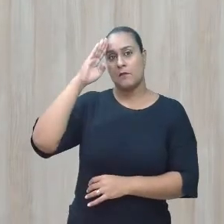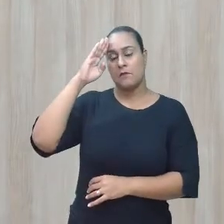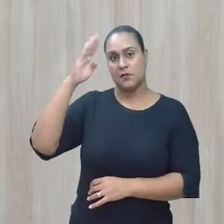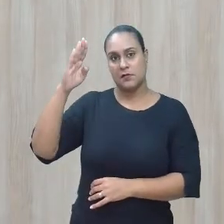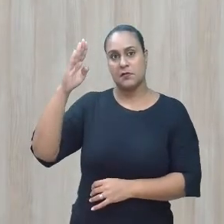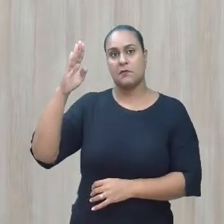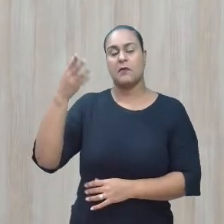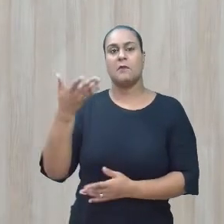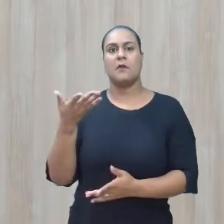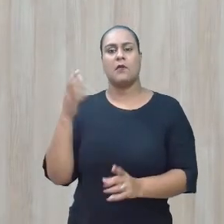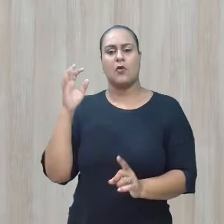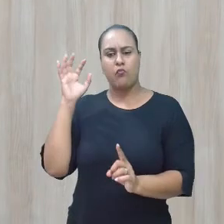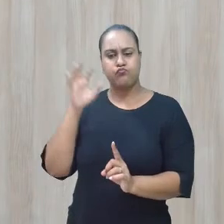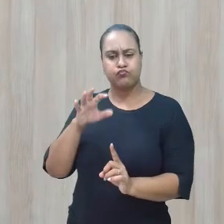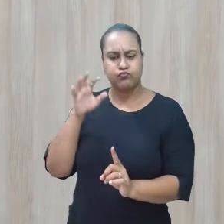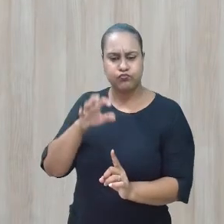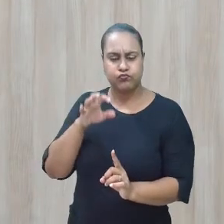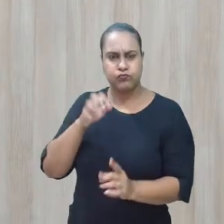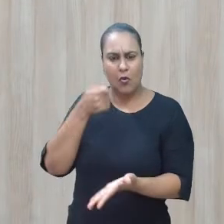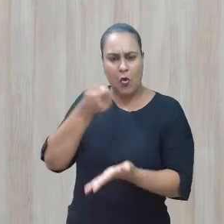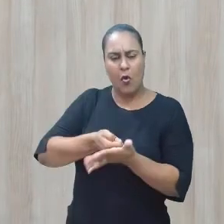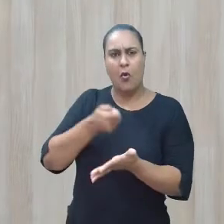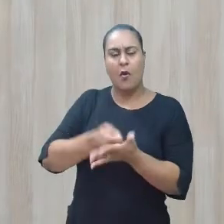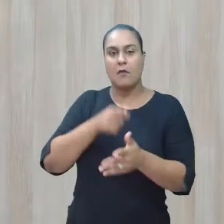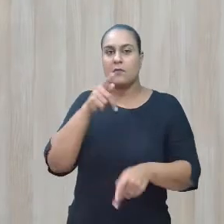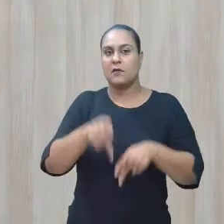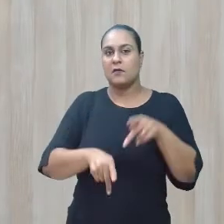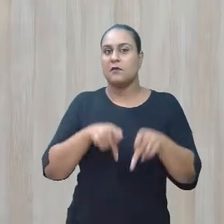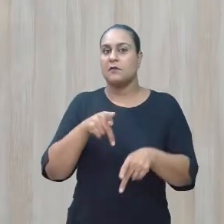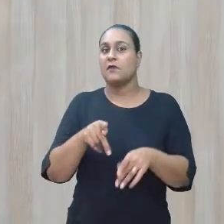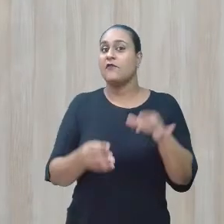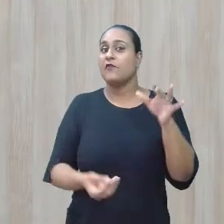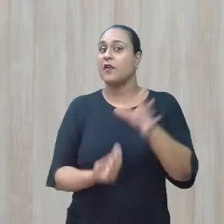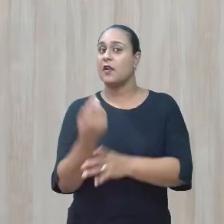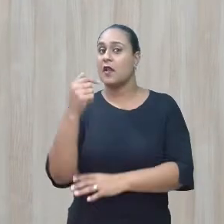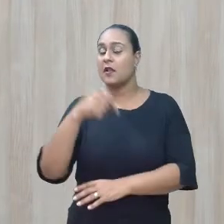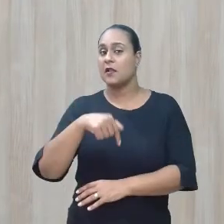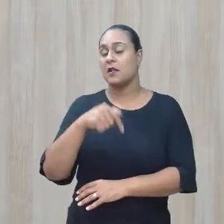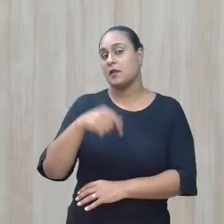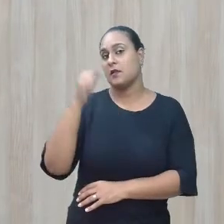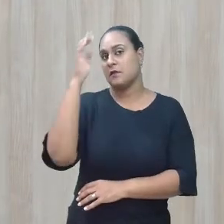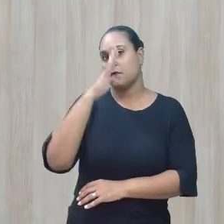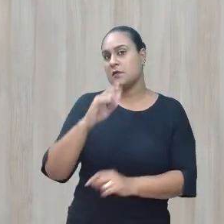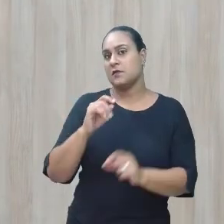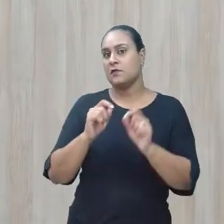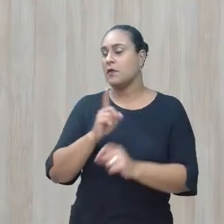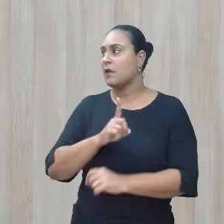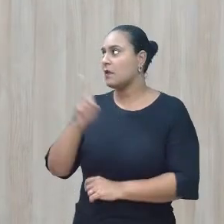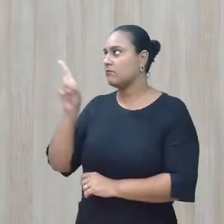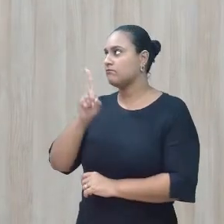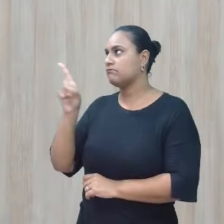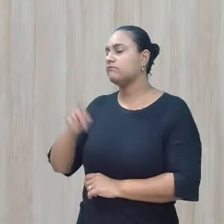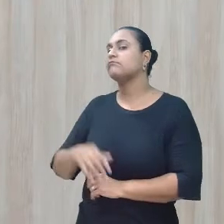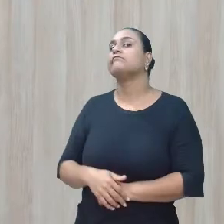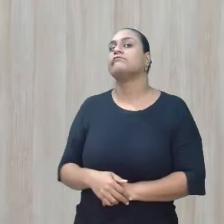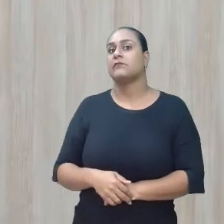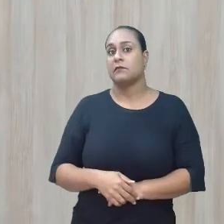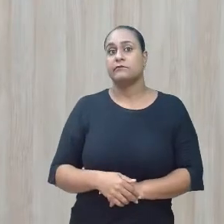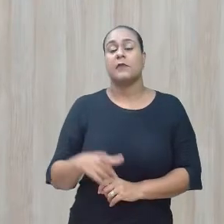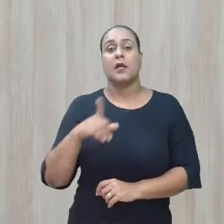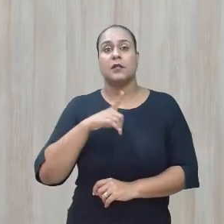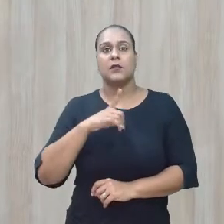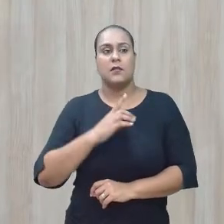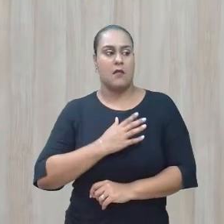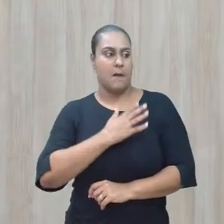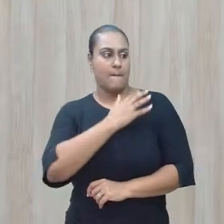própria população. Então, nesse sentido, né, foi criada no Brasil a Guarda Nacional, que era justamente o seguinte: entregava patentes